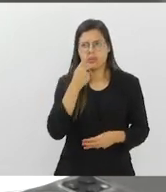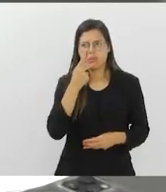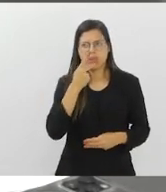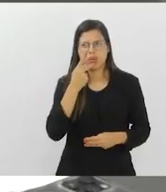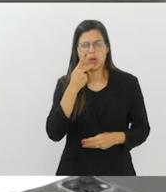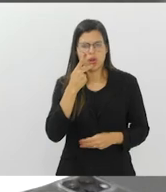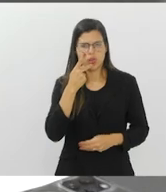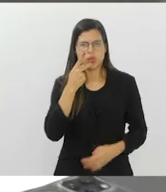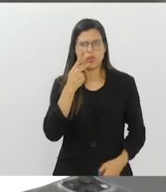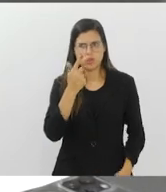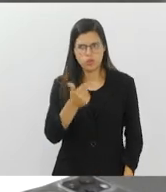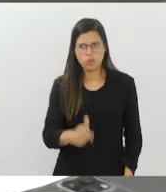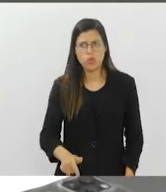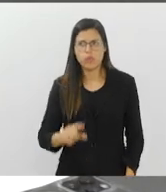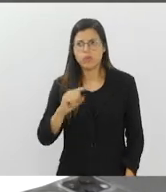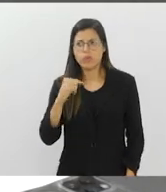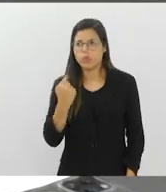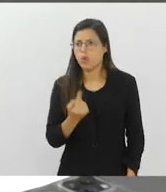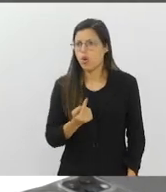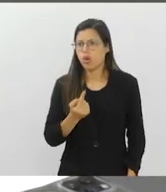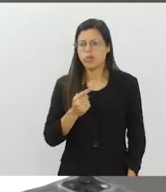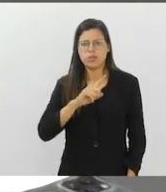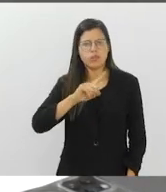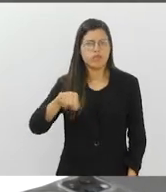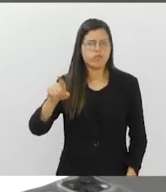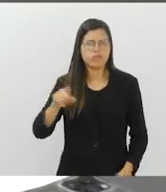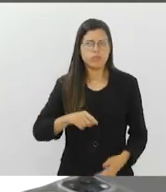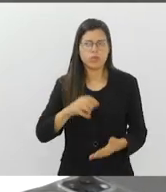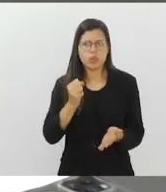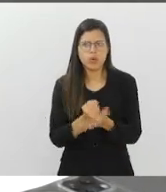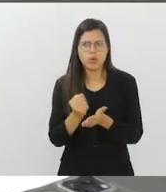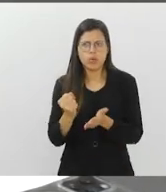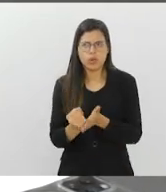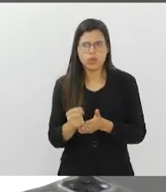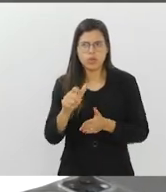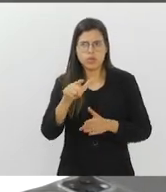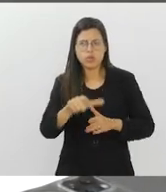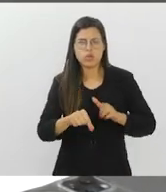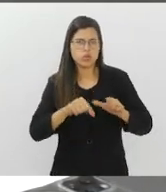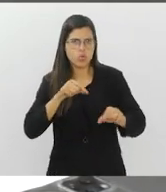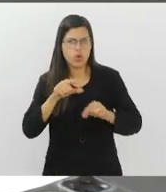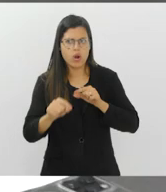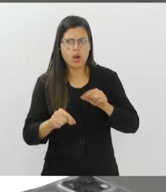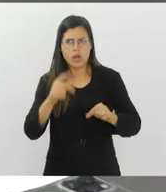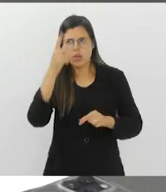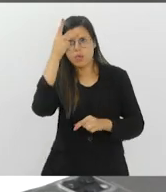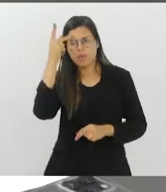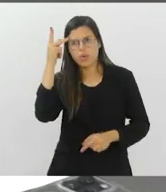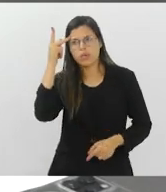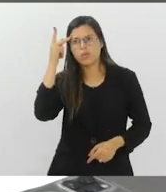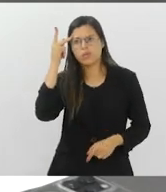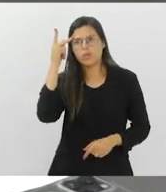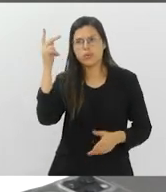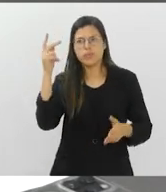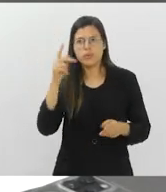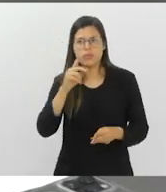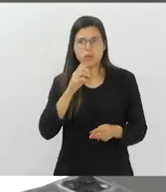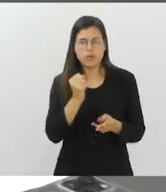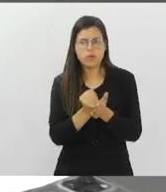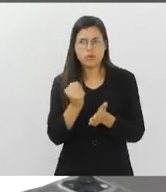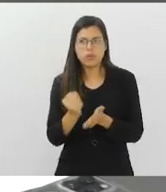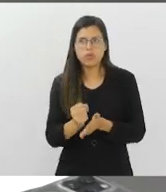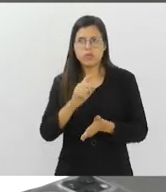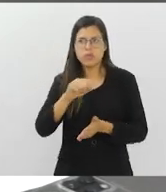abertura, nós não cancelamos contratos escolhendo indivíduos. Os contratos são cancelados